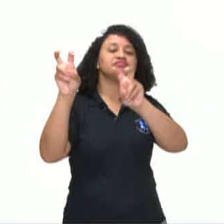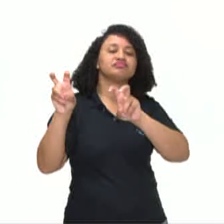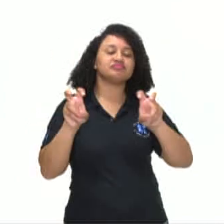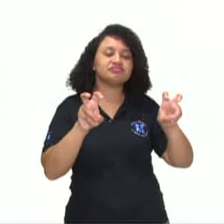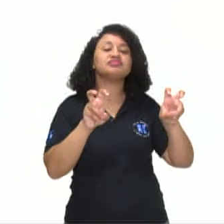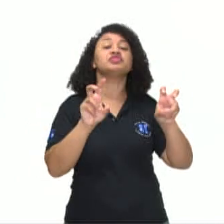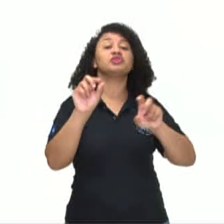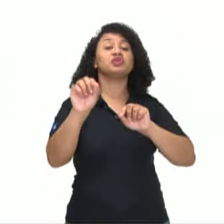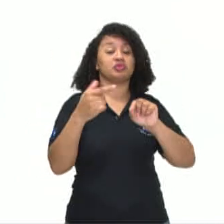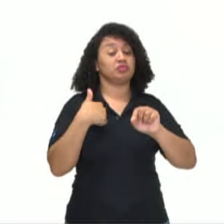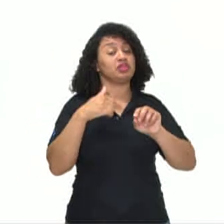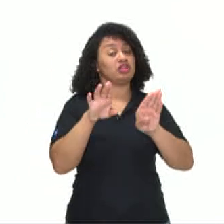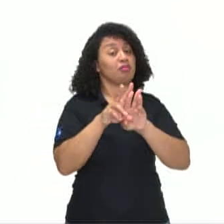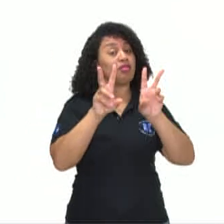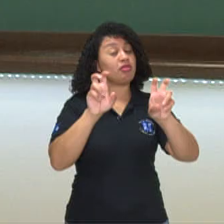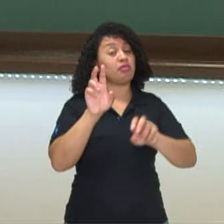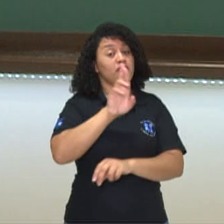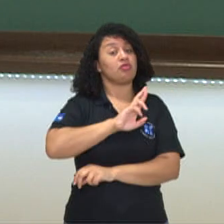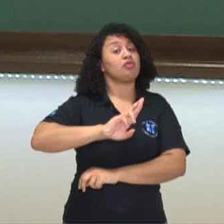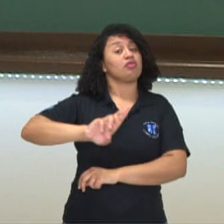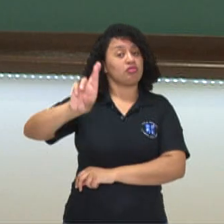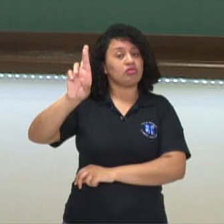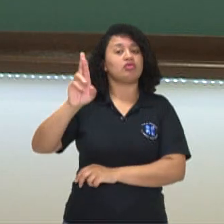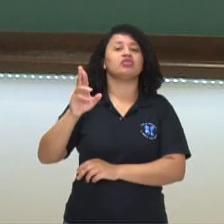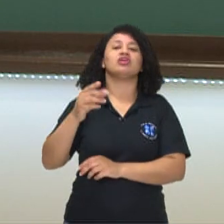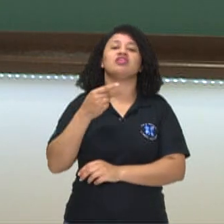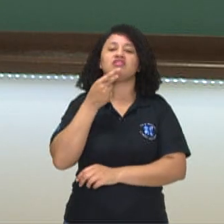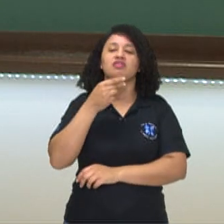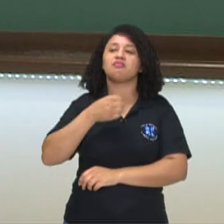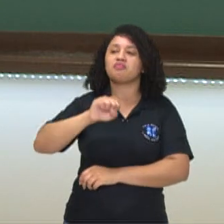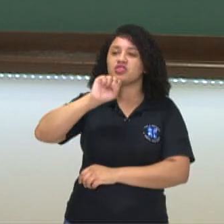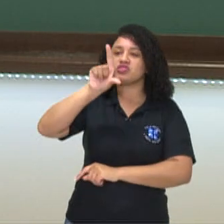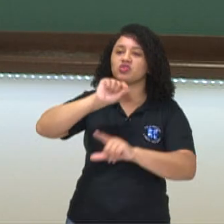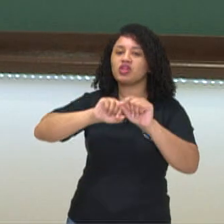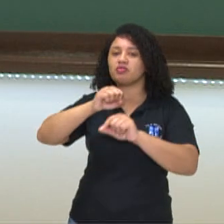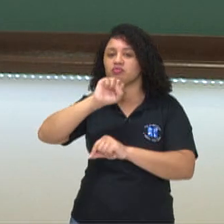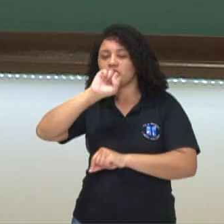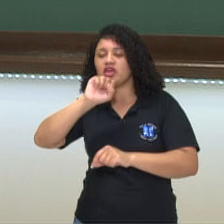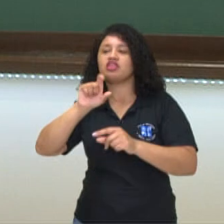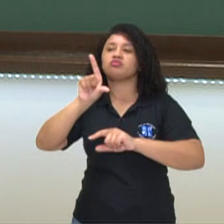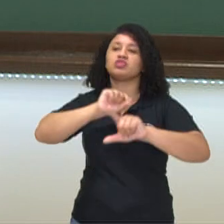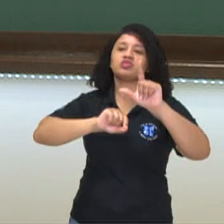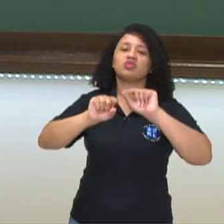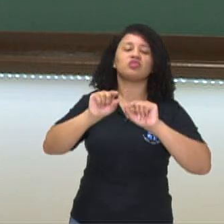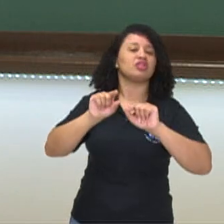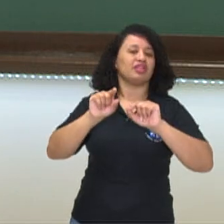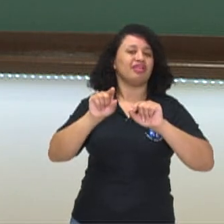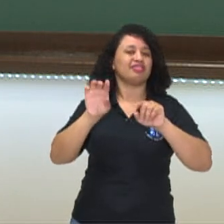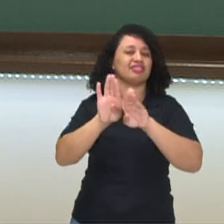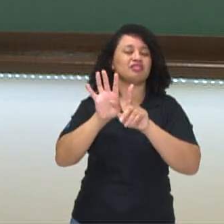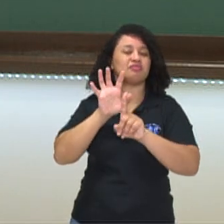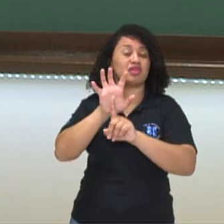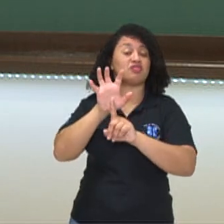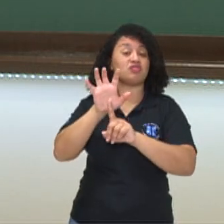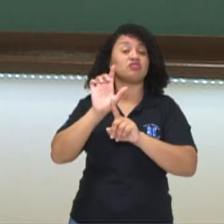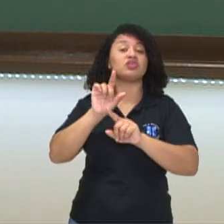de assuntos religiosos, né? Nomeação de bispo, arcebispo, cardeal, inclusive aí interferir na escolha do